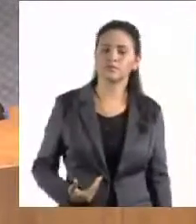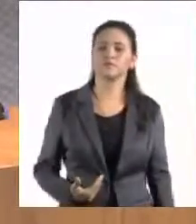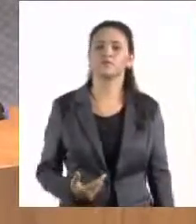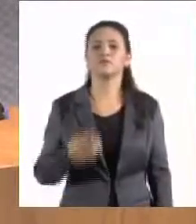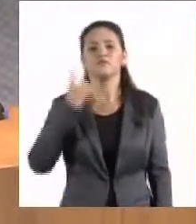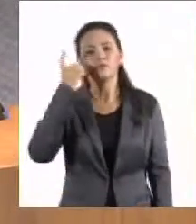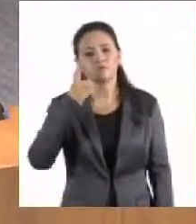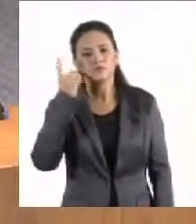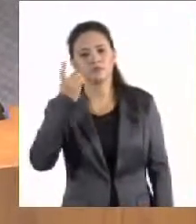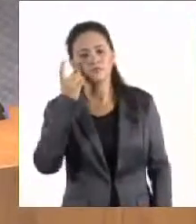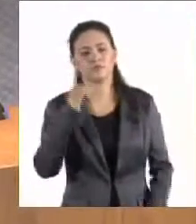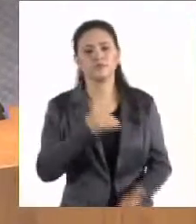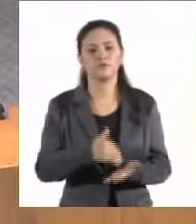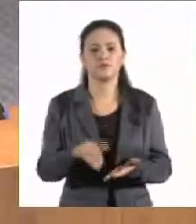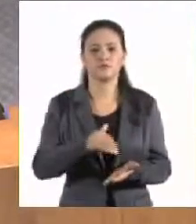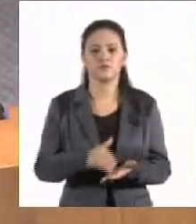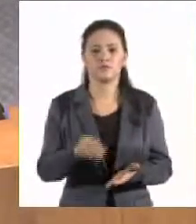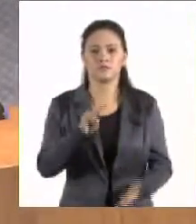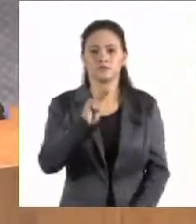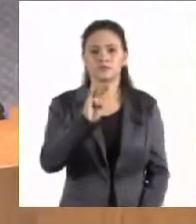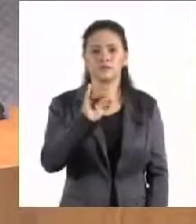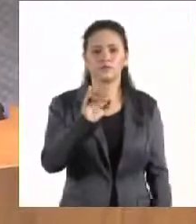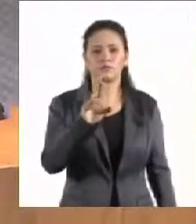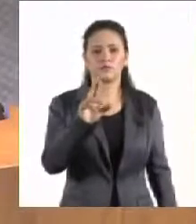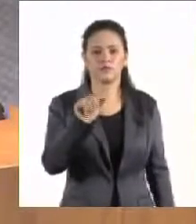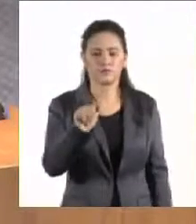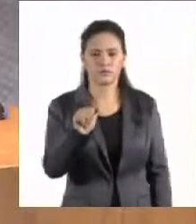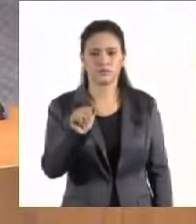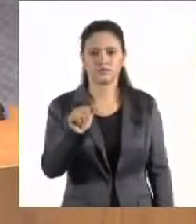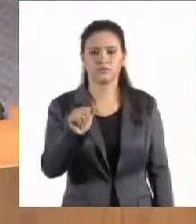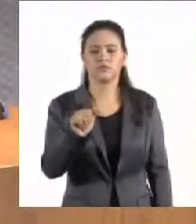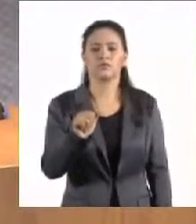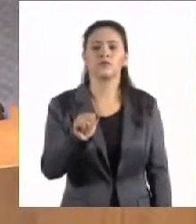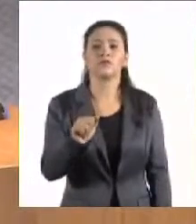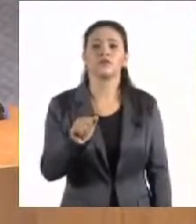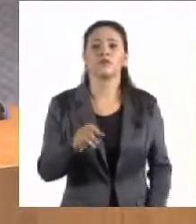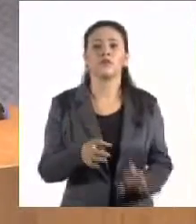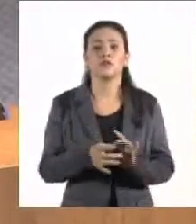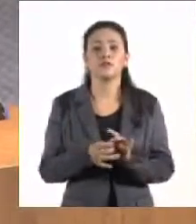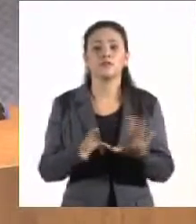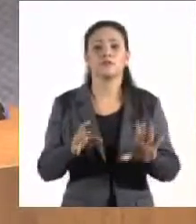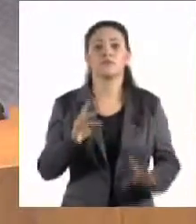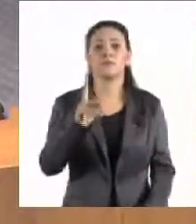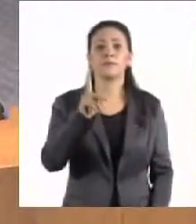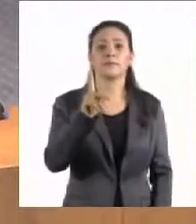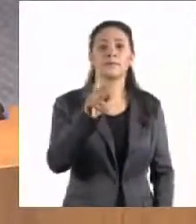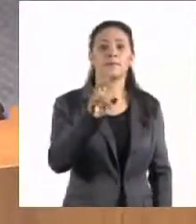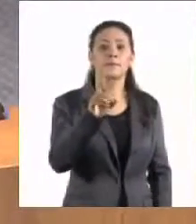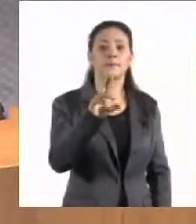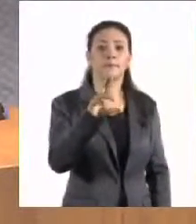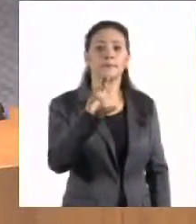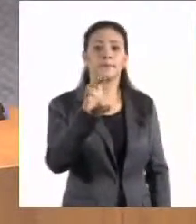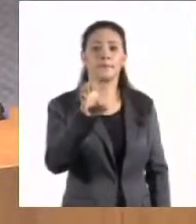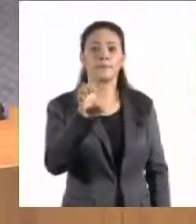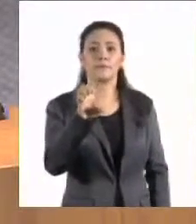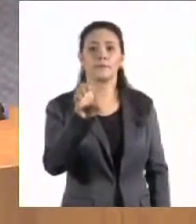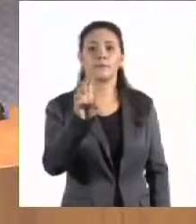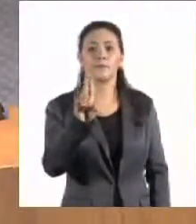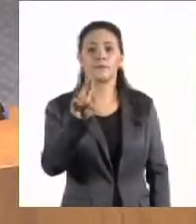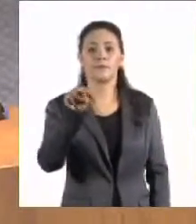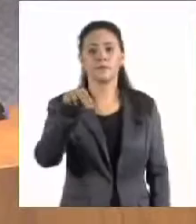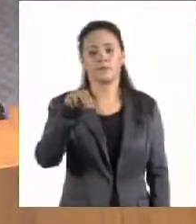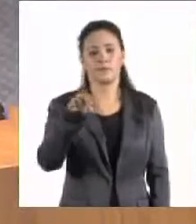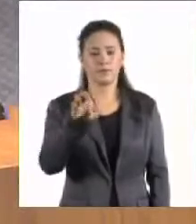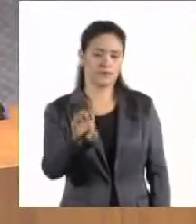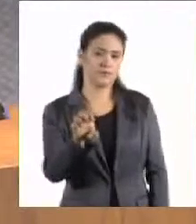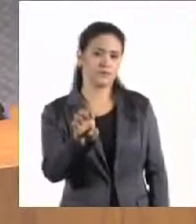Tecnologia do estado do Maranhão, o deputado Bira do Pindaré, lançou o Pré-Uni, que é o programa pré-universitário, onde o governo do estado